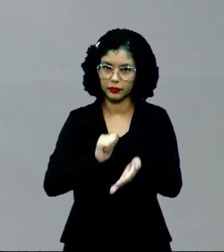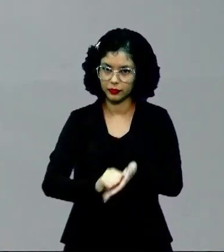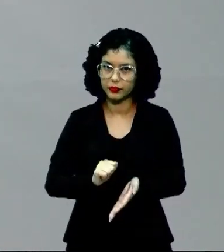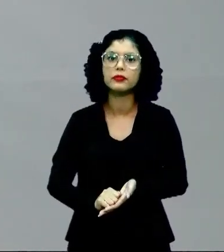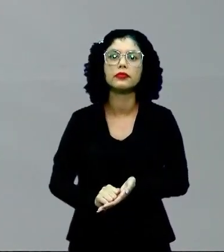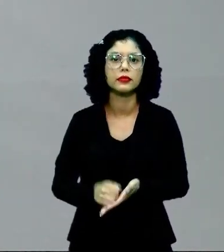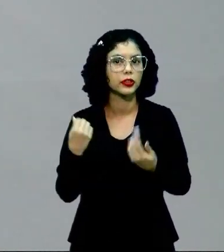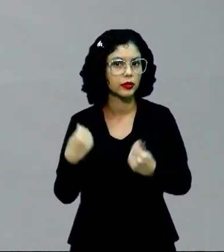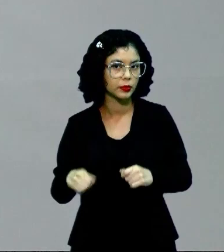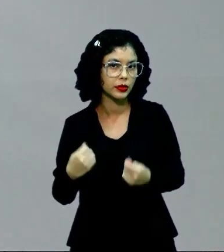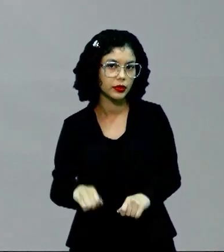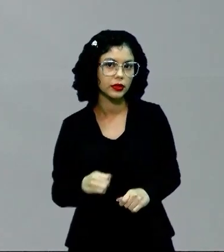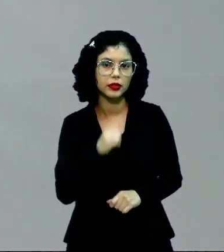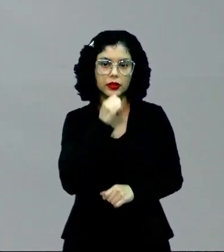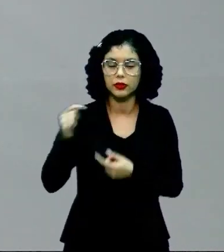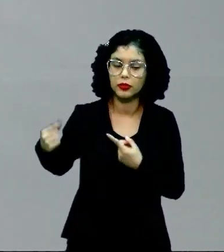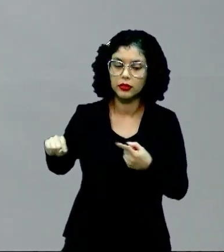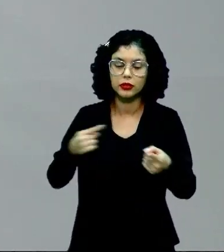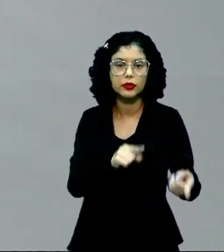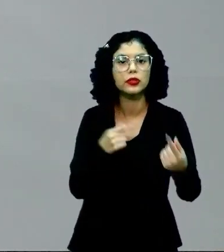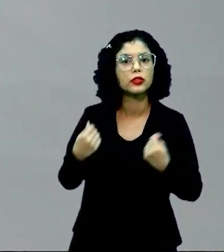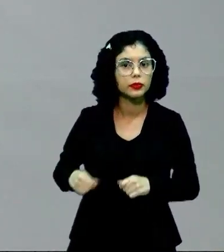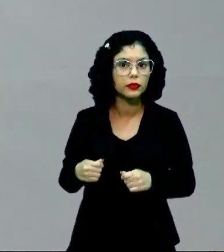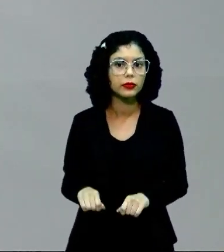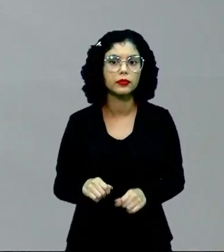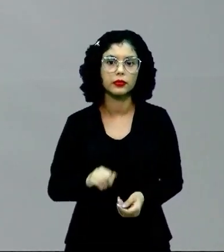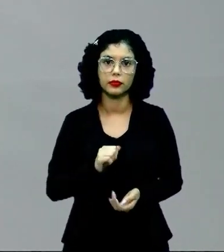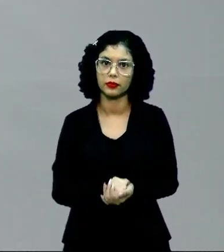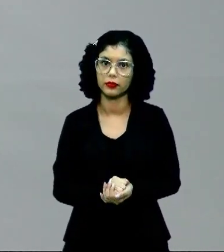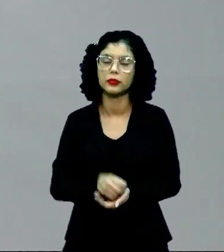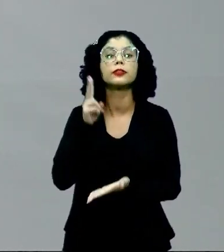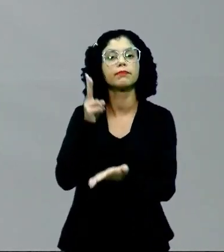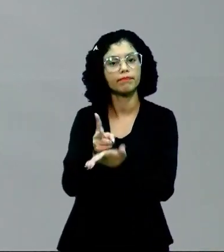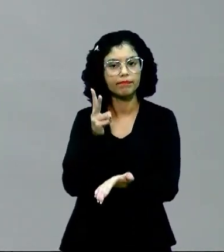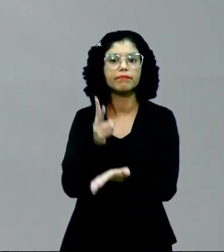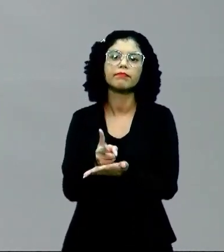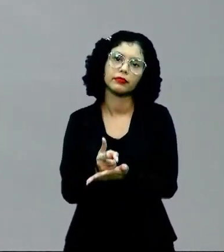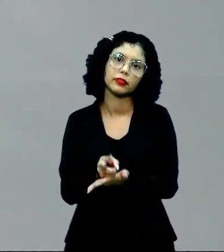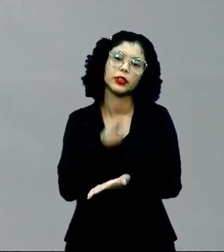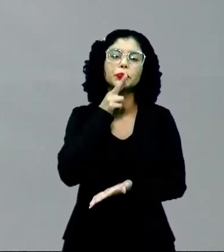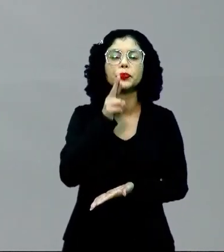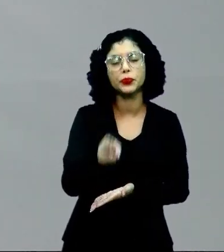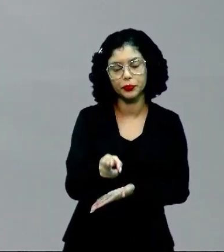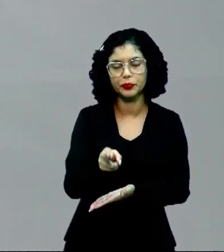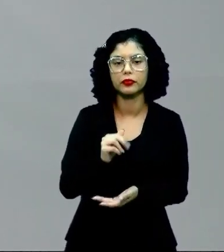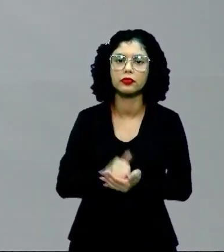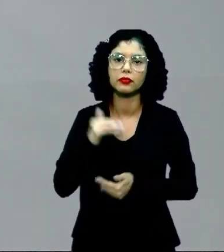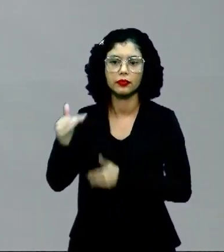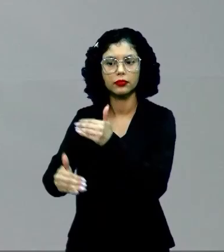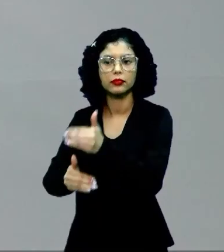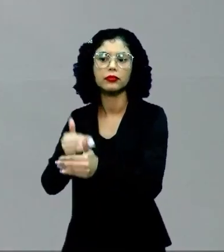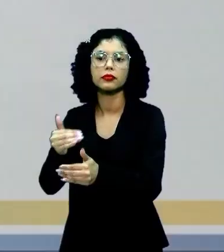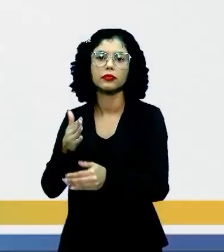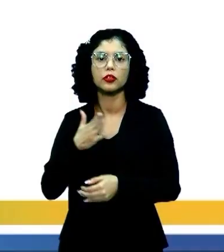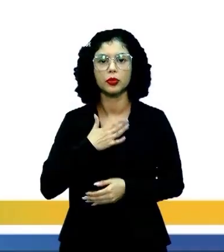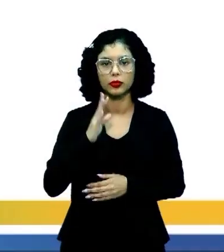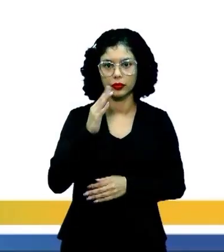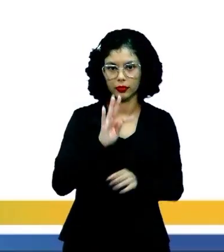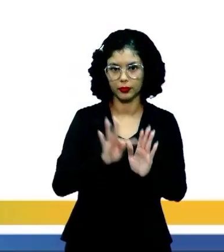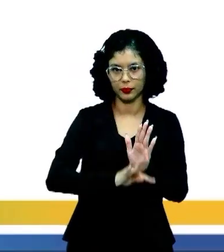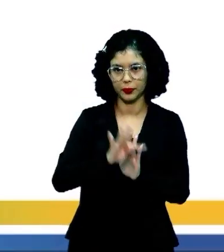olha, eu tenho desafios que eu preciso a todo custo resolver durante o meu